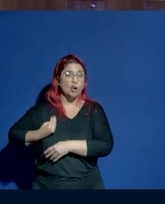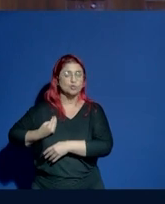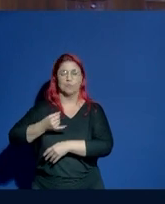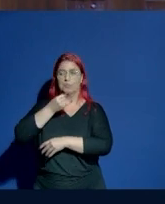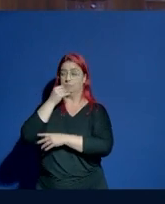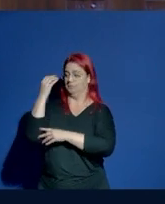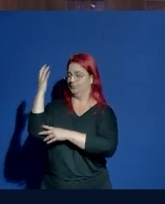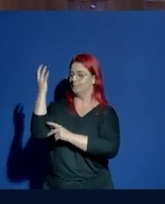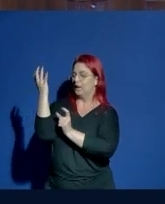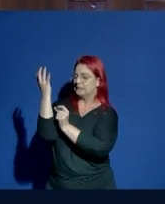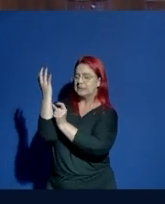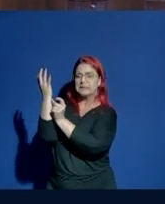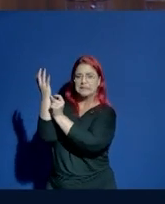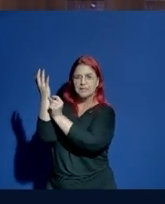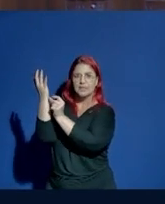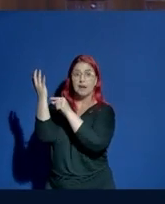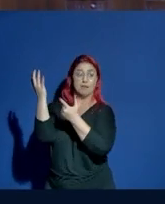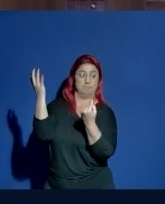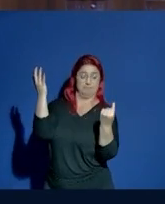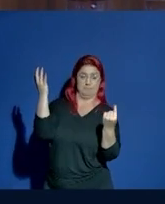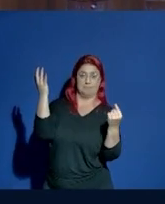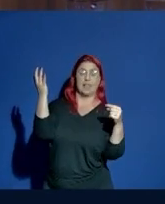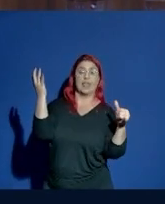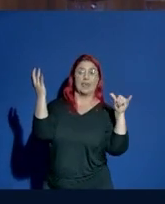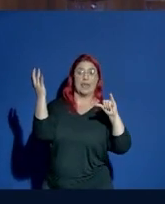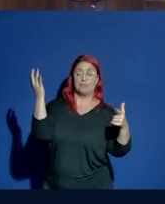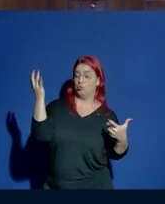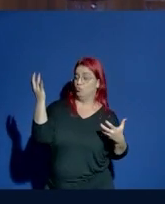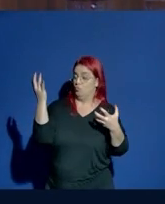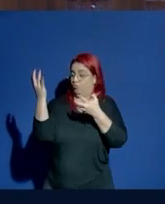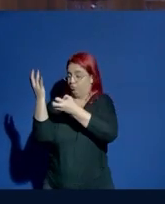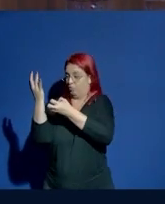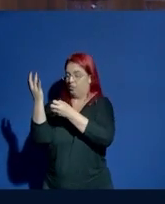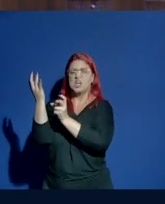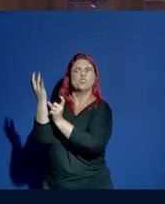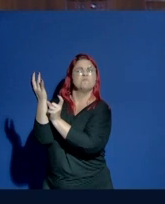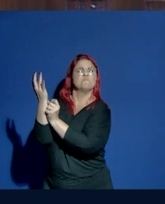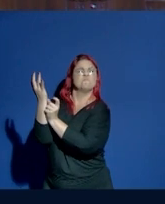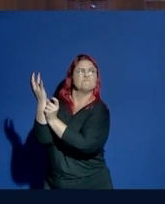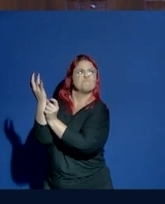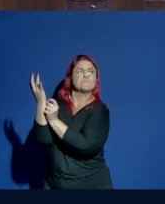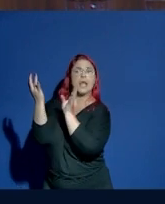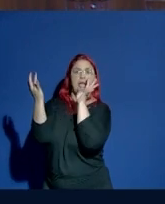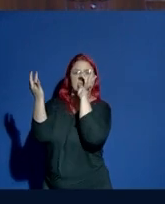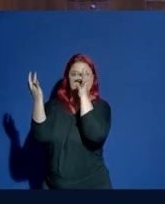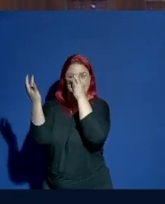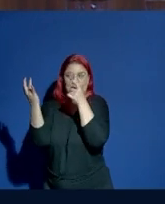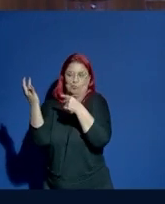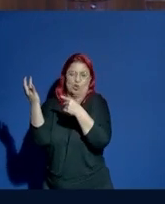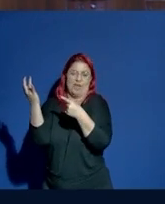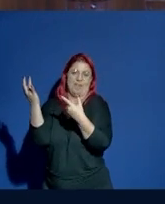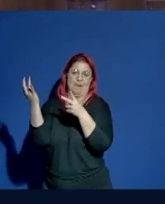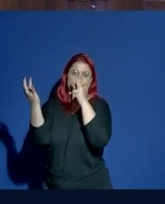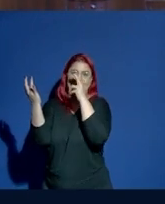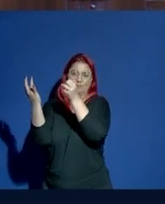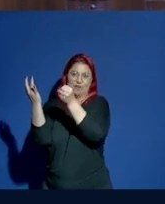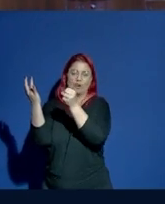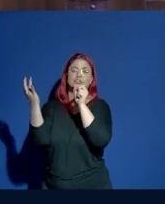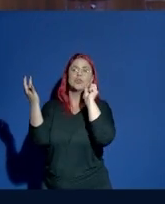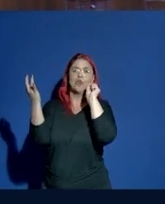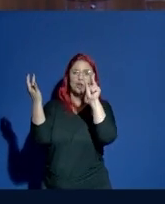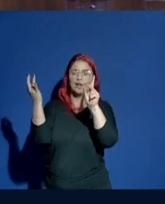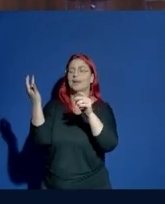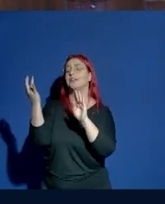praga ou doença que tinha uma resistência ao defensivo químico, que é uma geração resistente, ela vai morrer